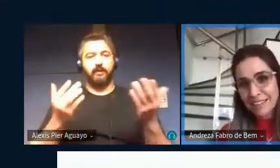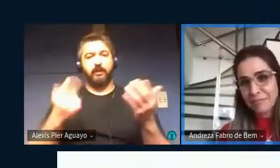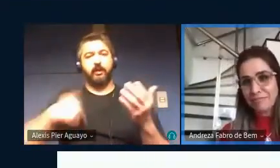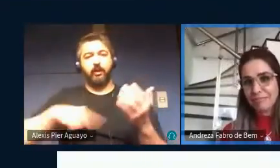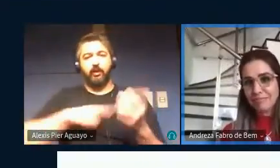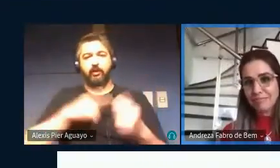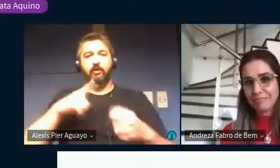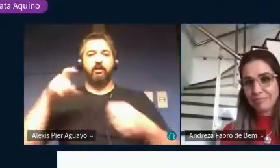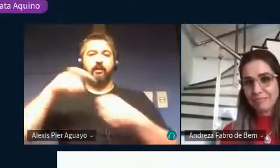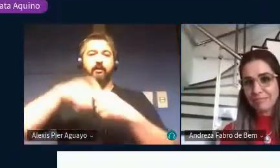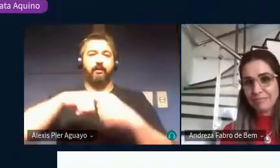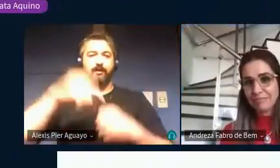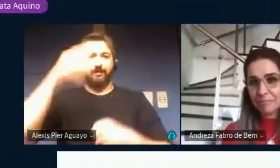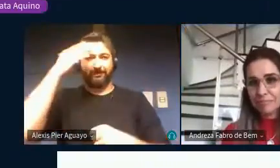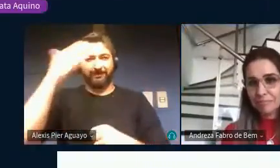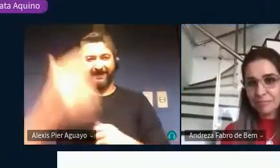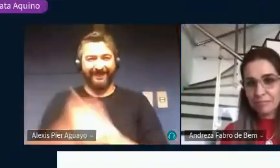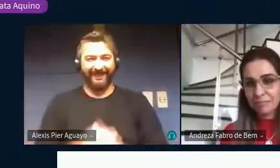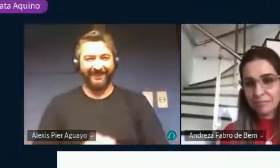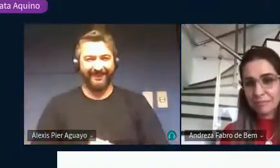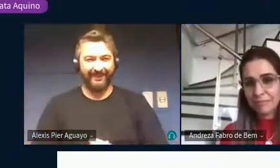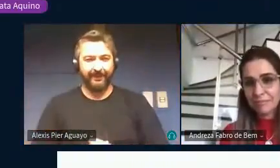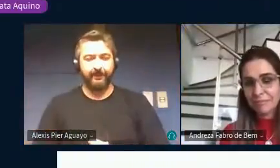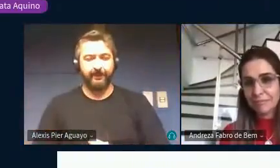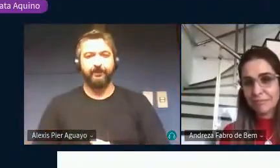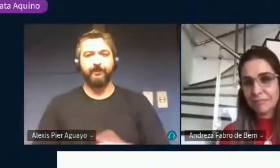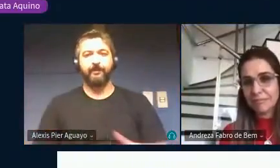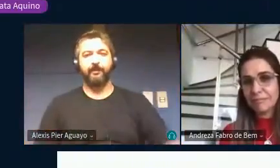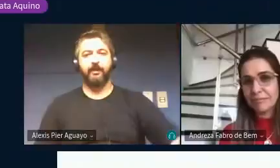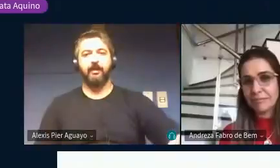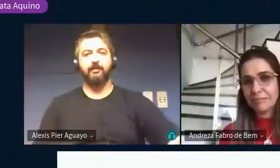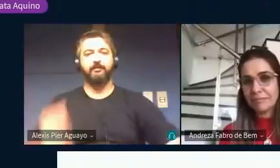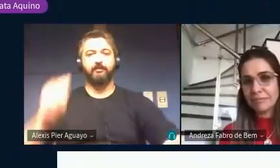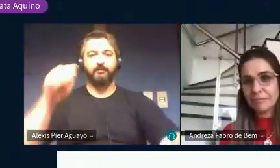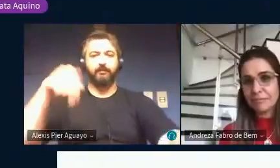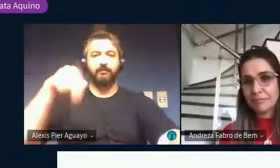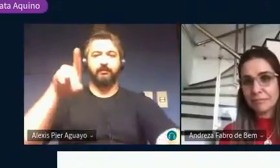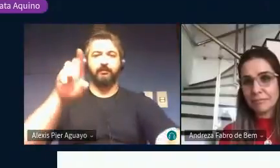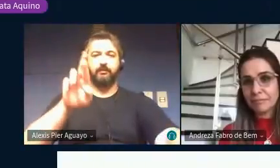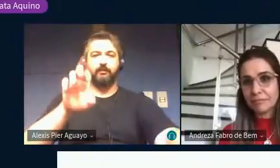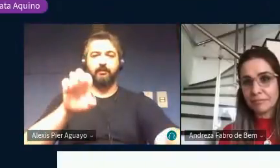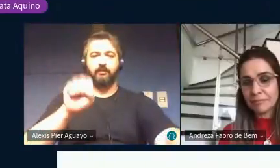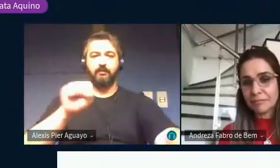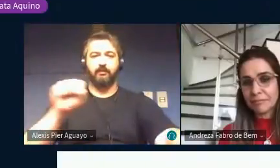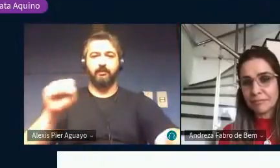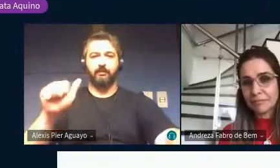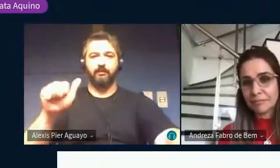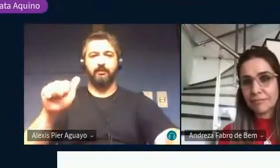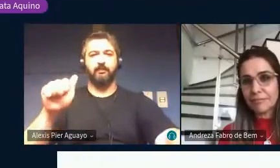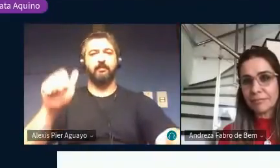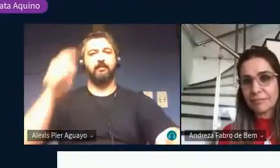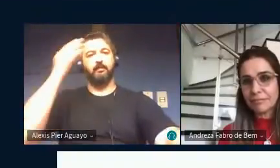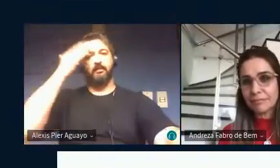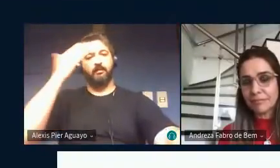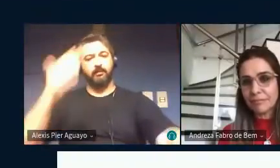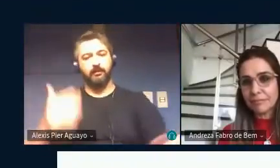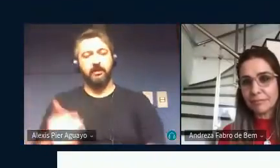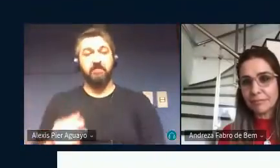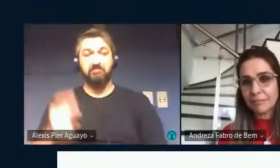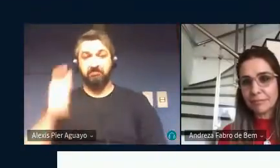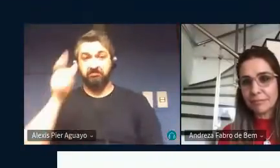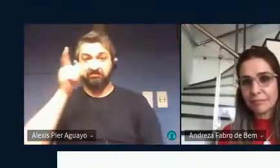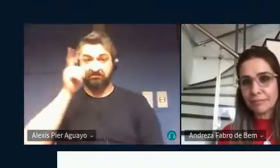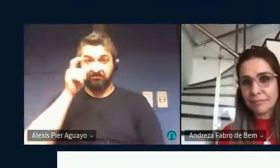obrigada. Muito obrigada, Andressa. É realmente muito interessante. A gente percebe